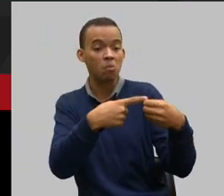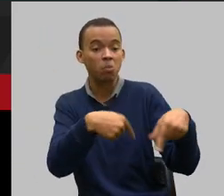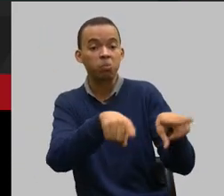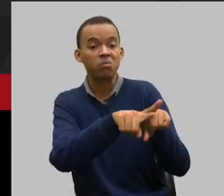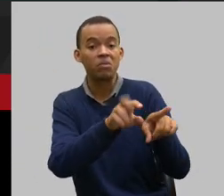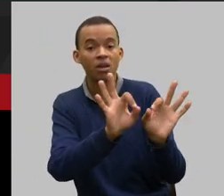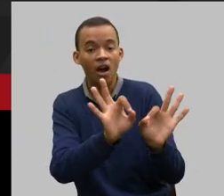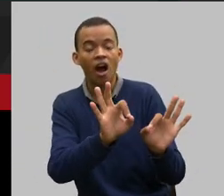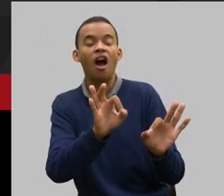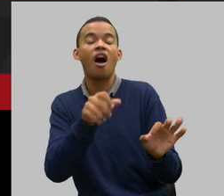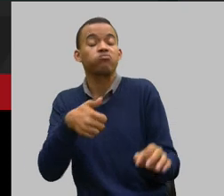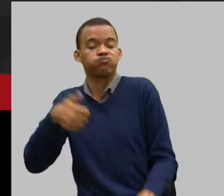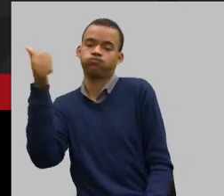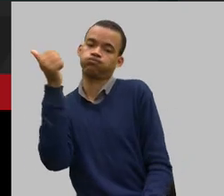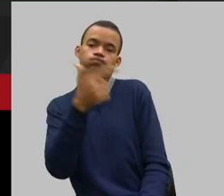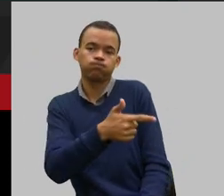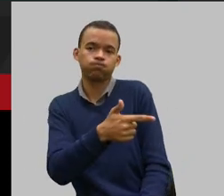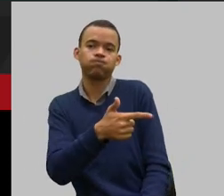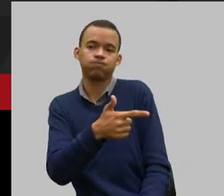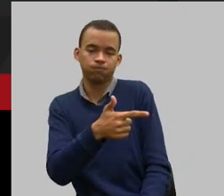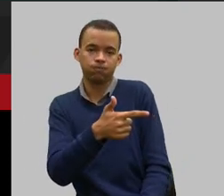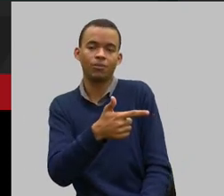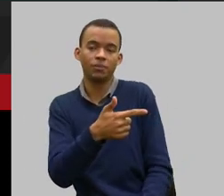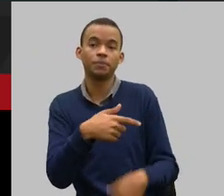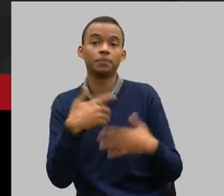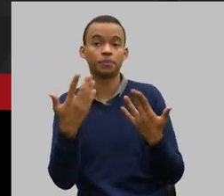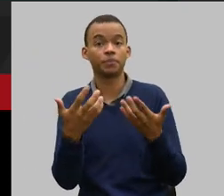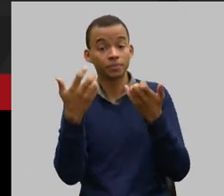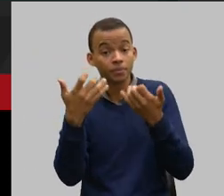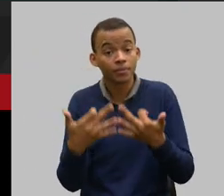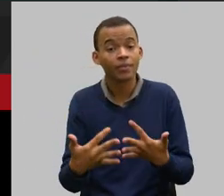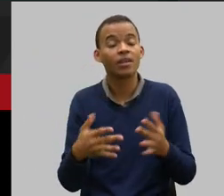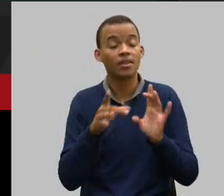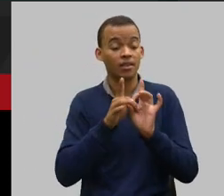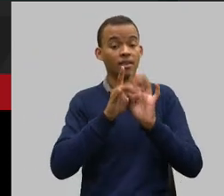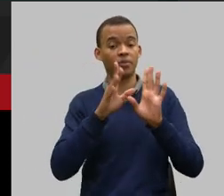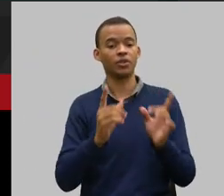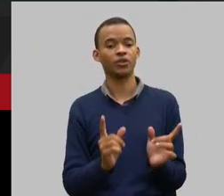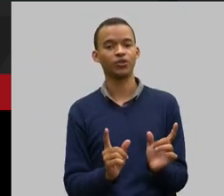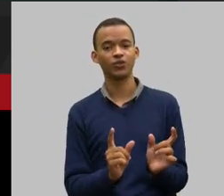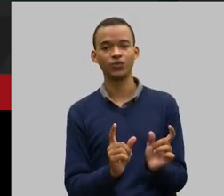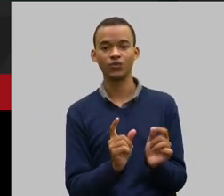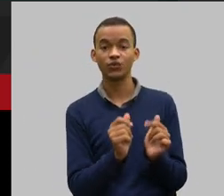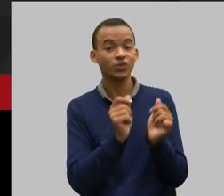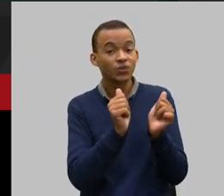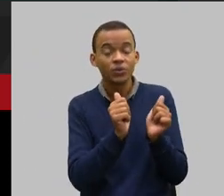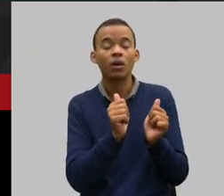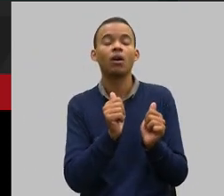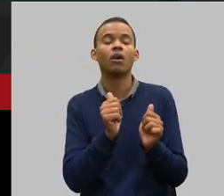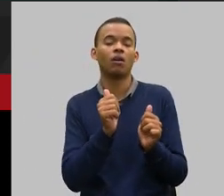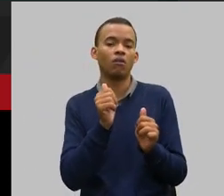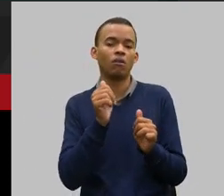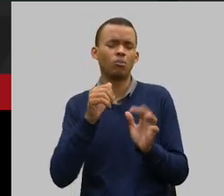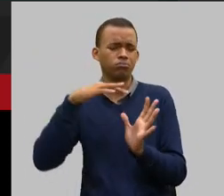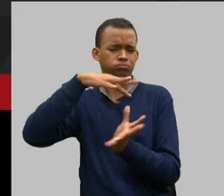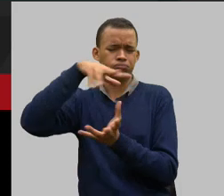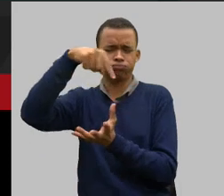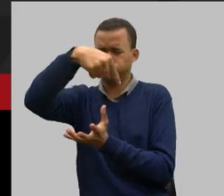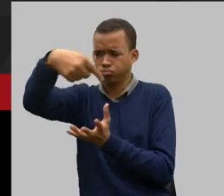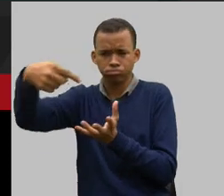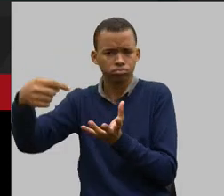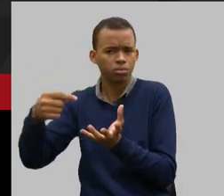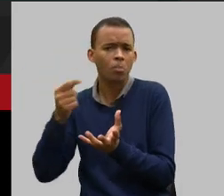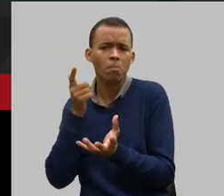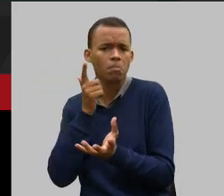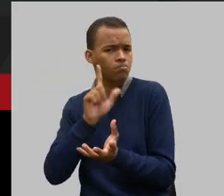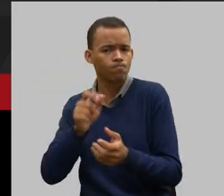dizer que a liberdade Econômica dá certo Deu certo no mundo inteiro e vai dar certo também aqui em